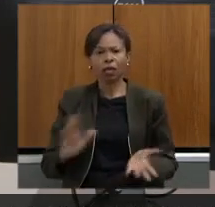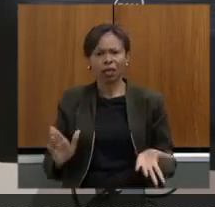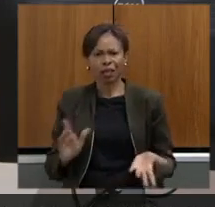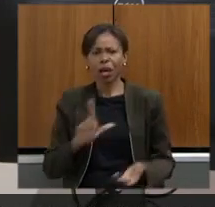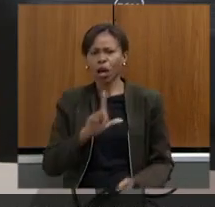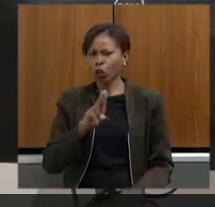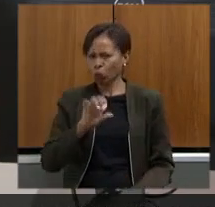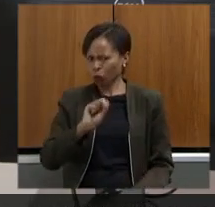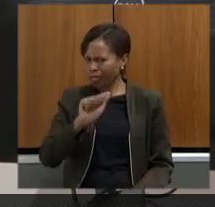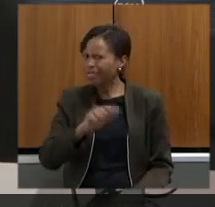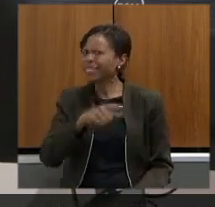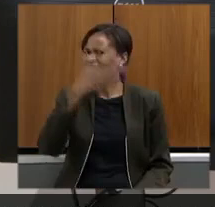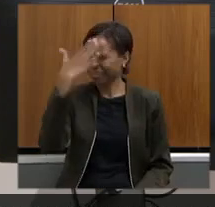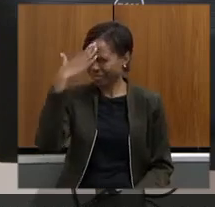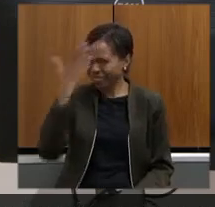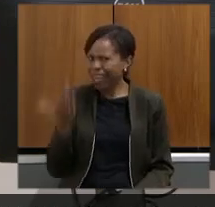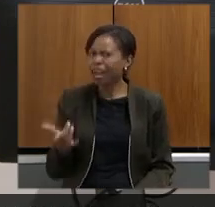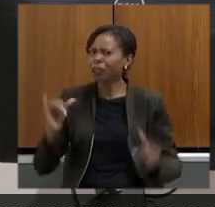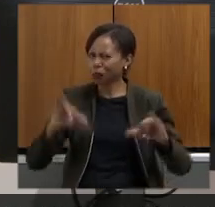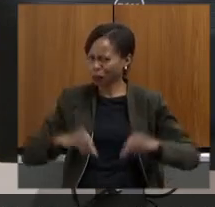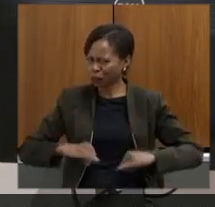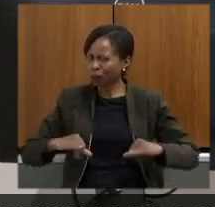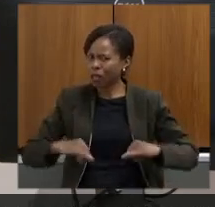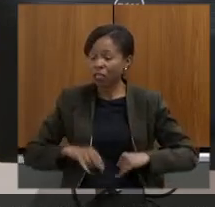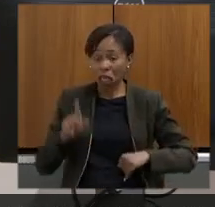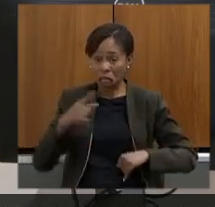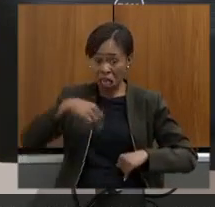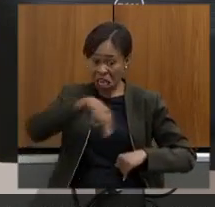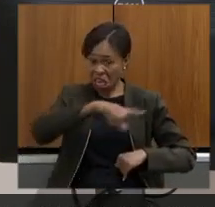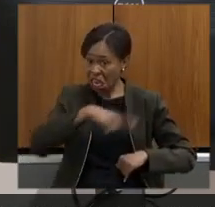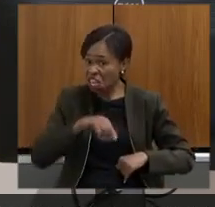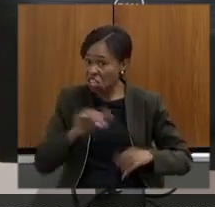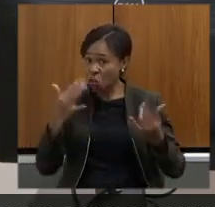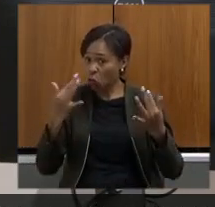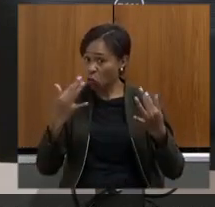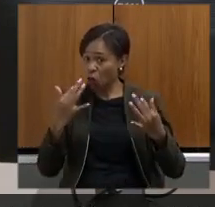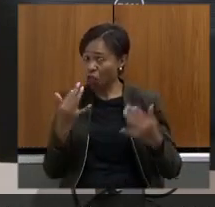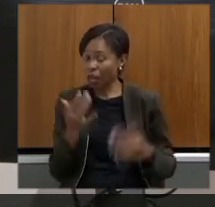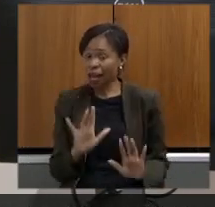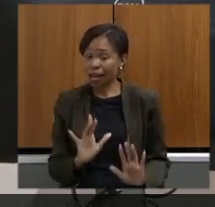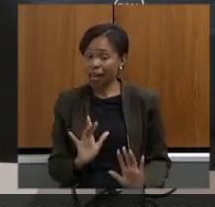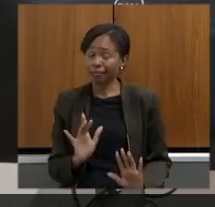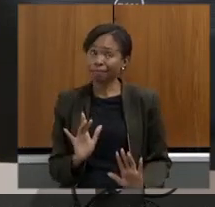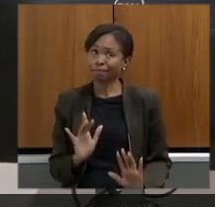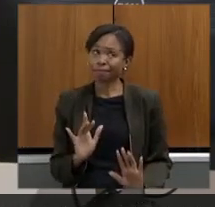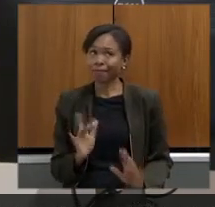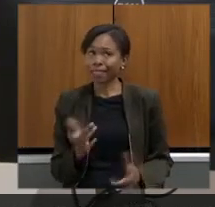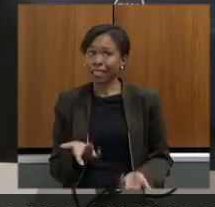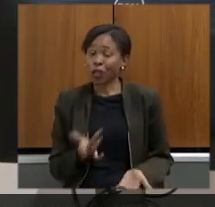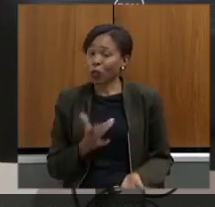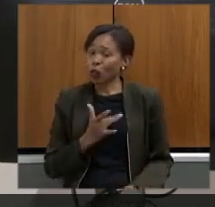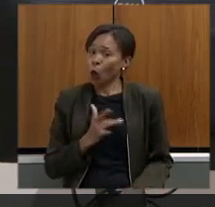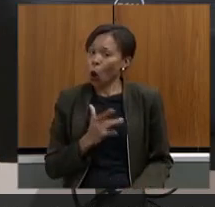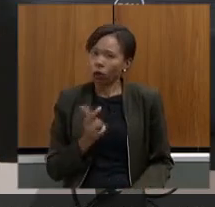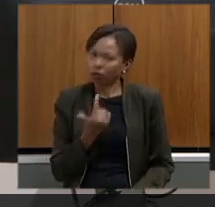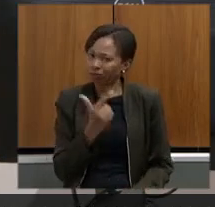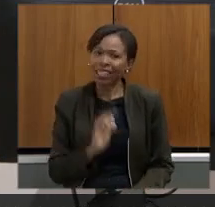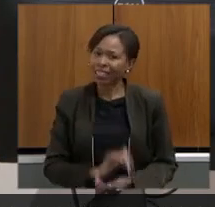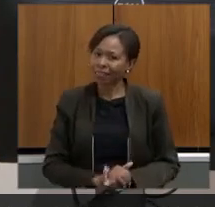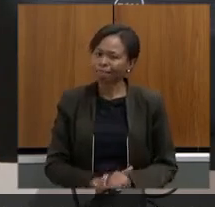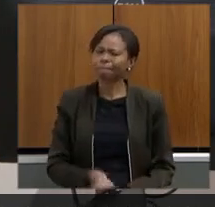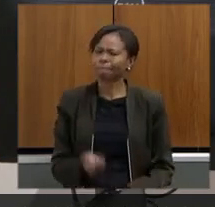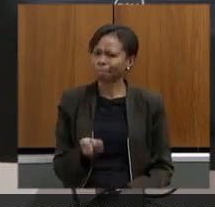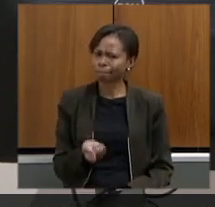gente ele não tem dó né não tem dor o negócio assim impressionante o que nós